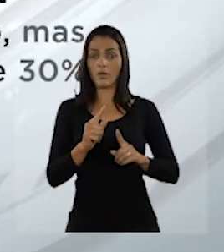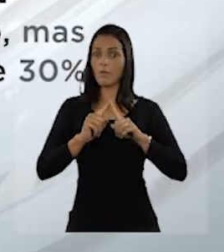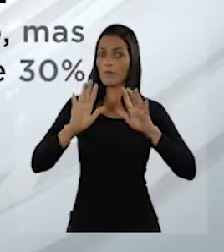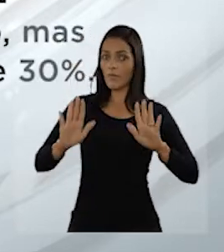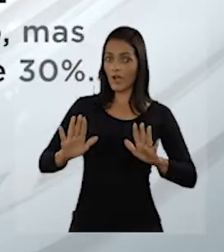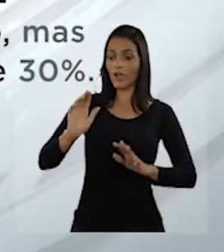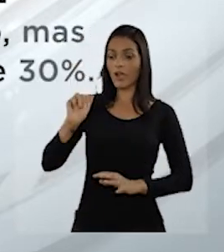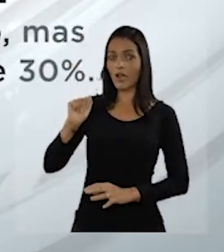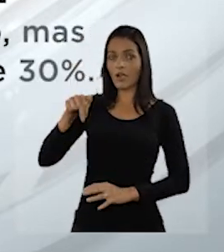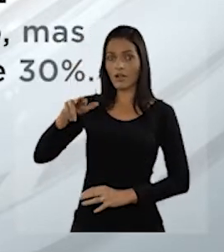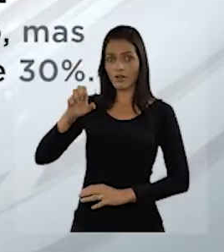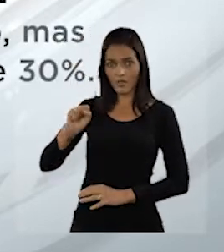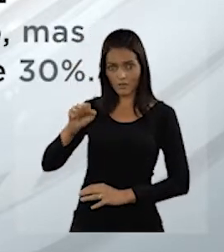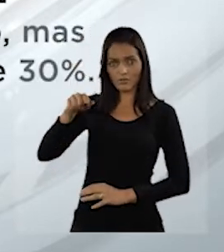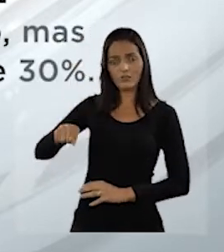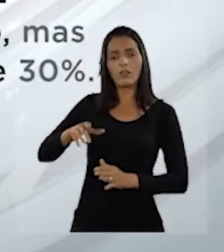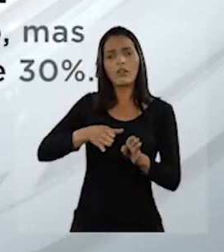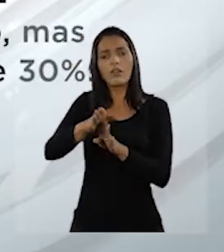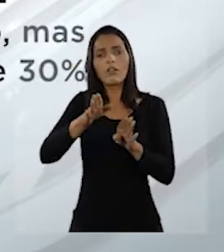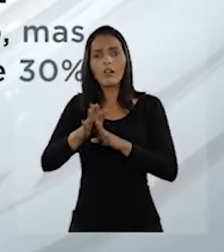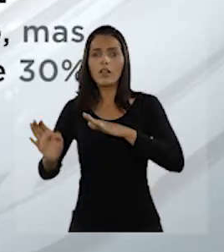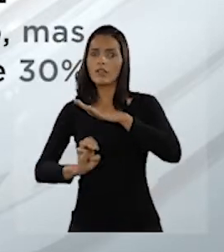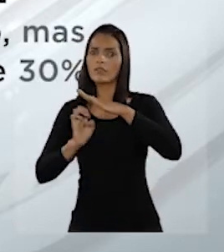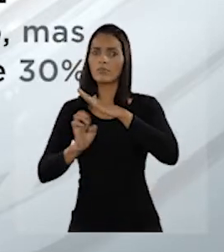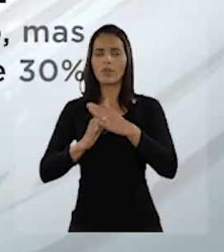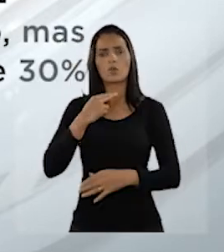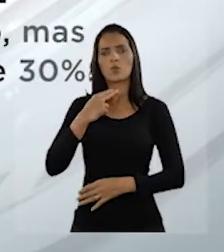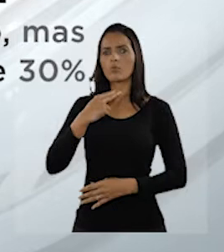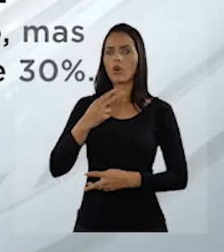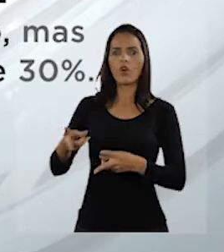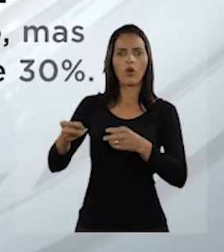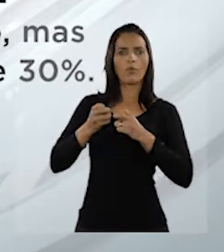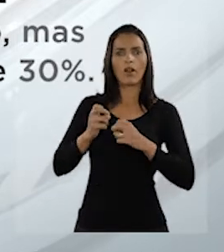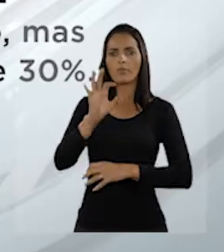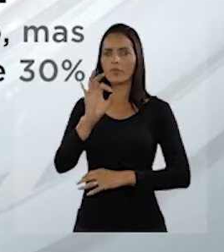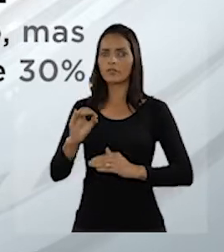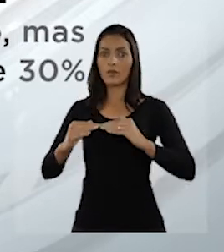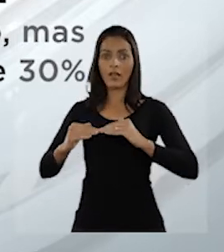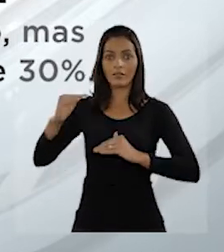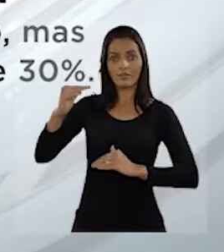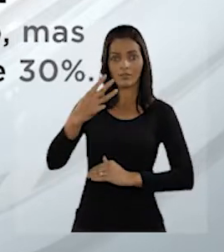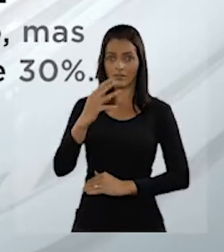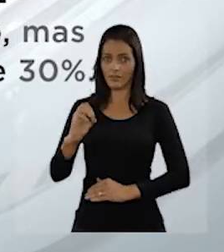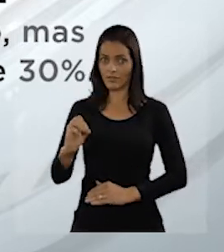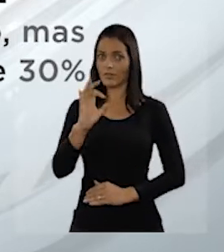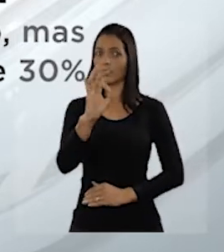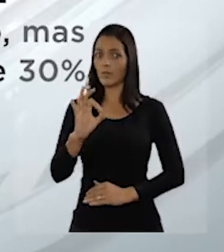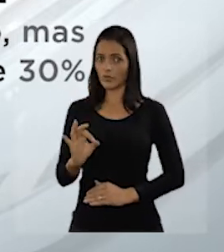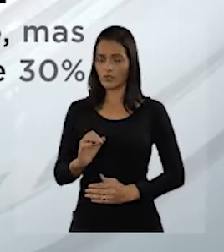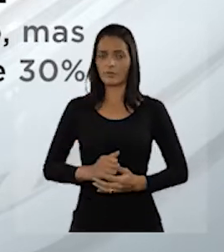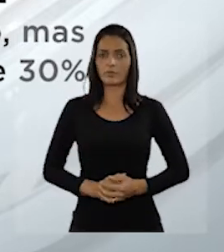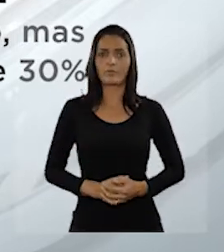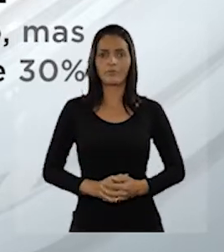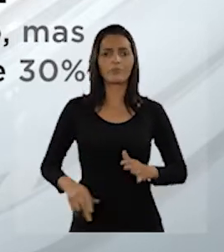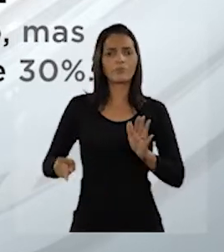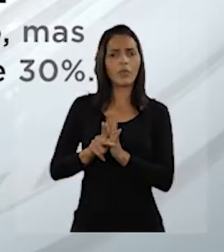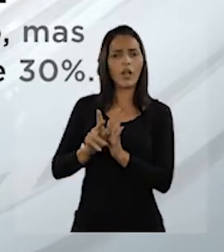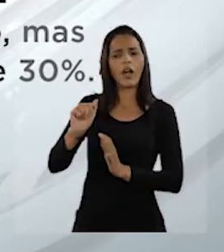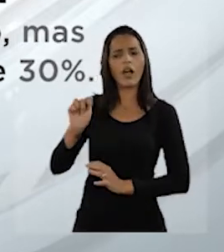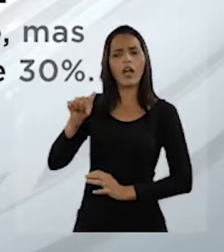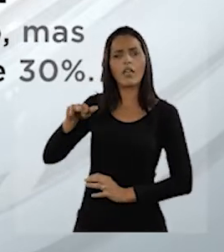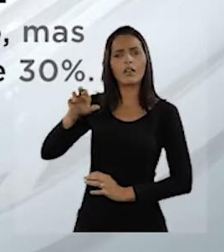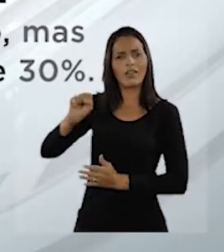antes da resolução, não havia um percentual máximo para a coparticipação em cada atendimento, mas a ANS orientava